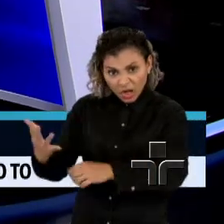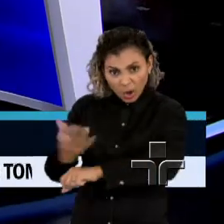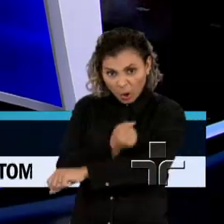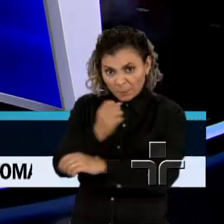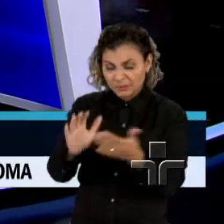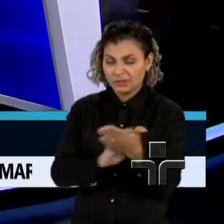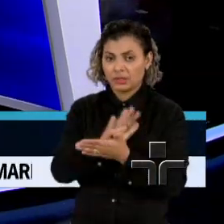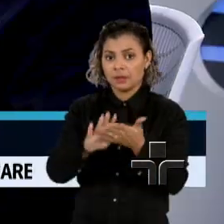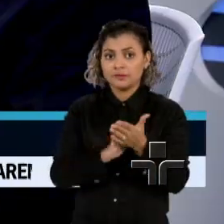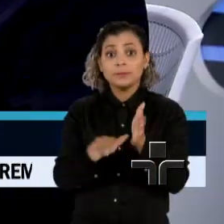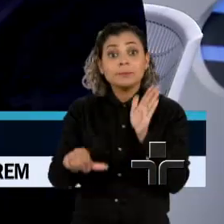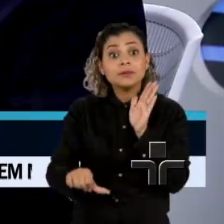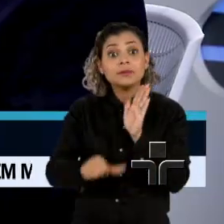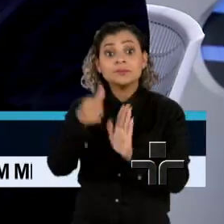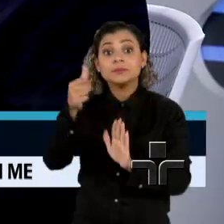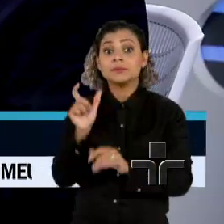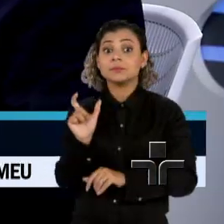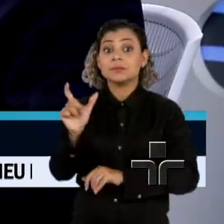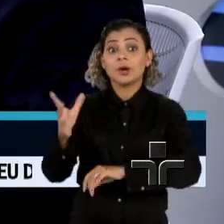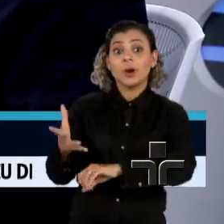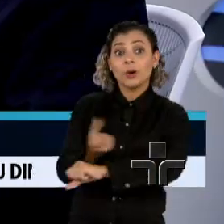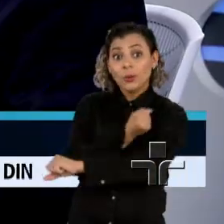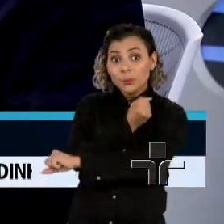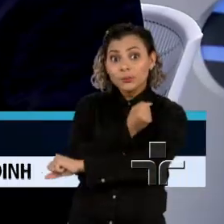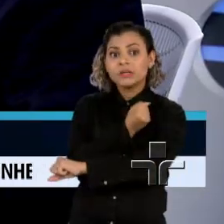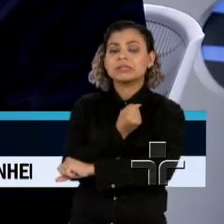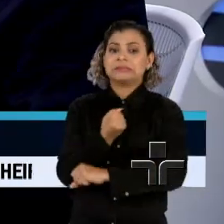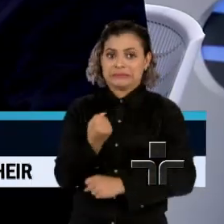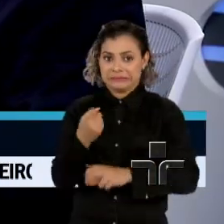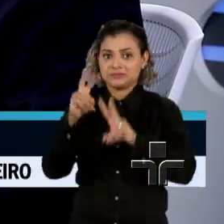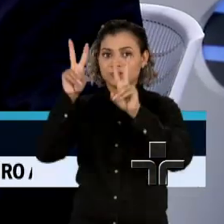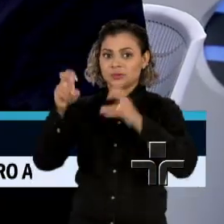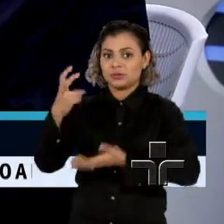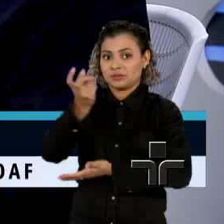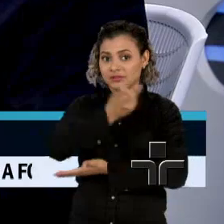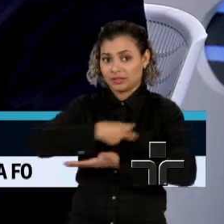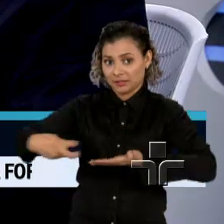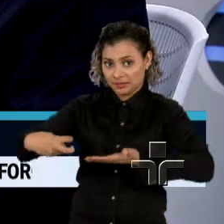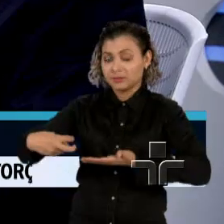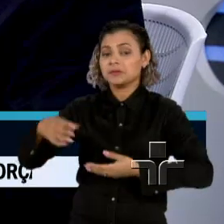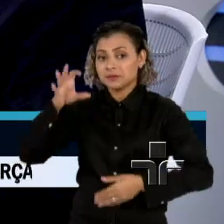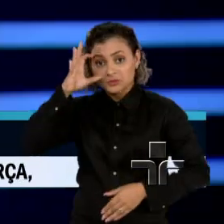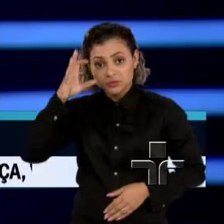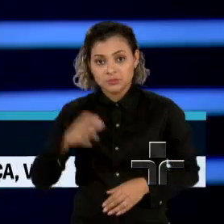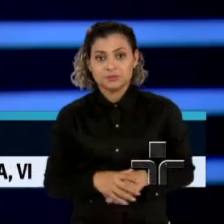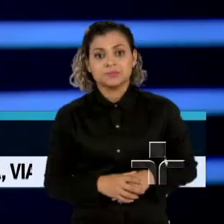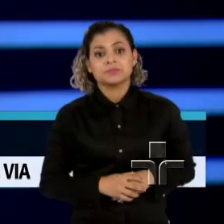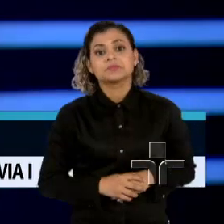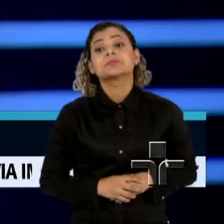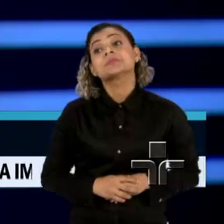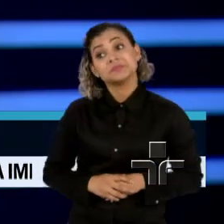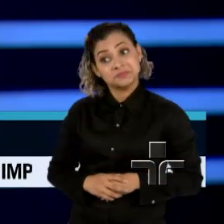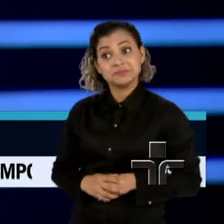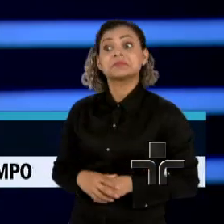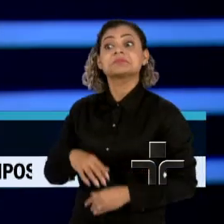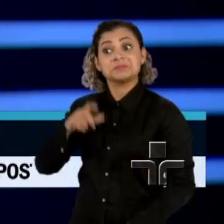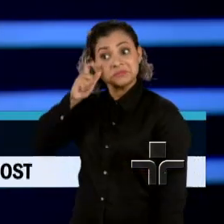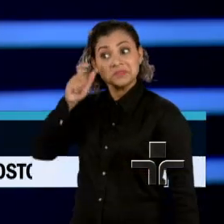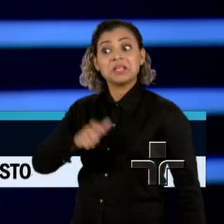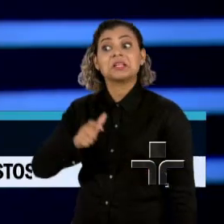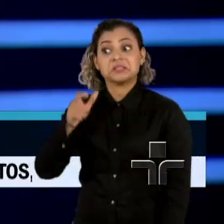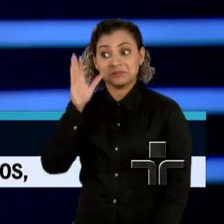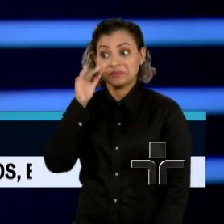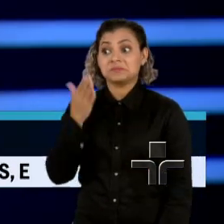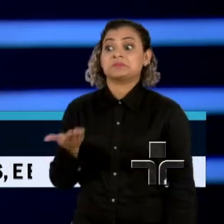Pela primeira vez, Temer usou a palavra golpe para se referindo ao impeachment. É curioso, no